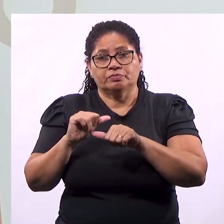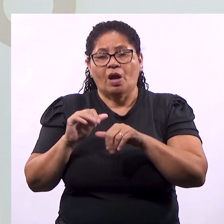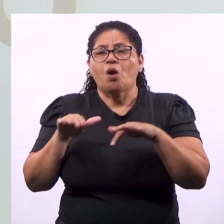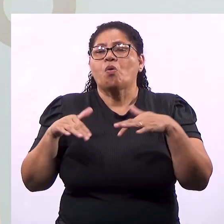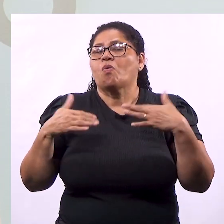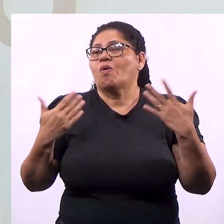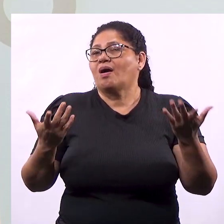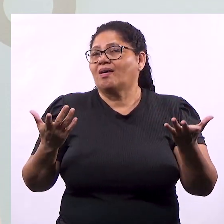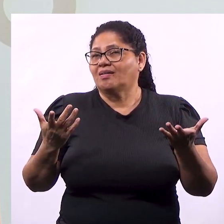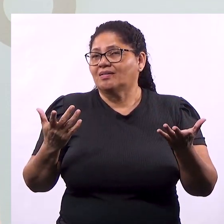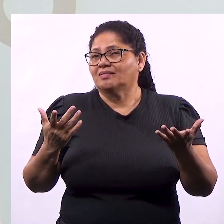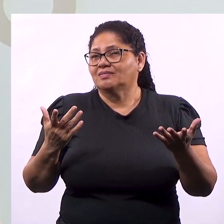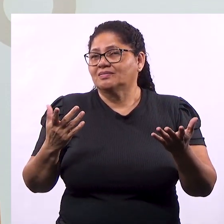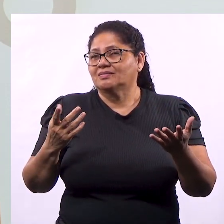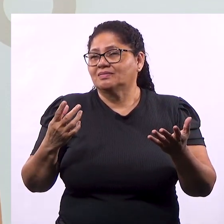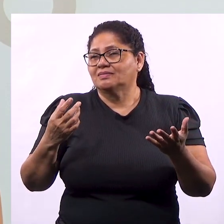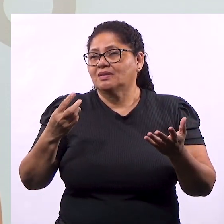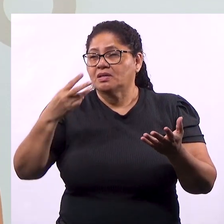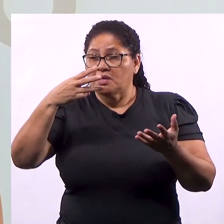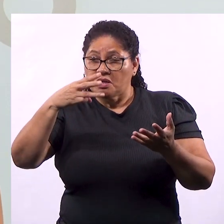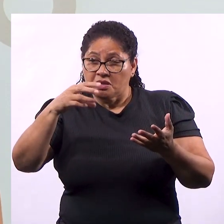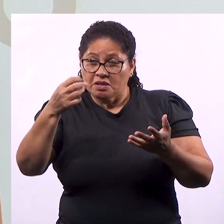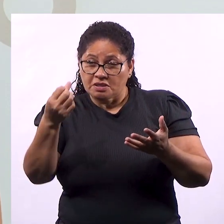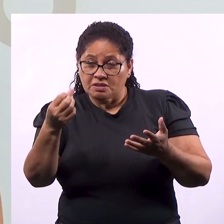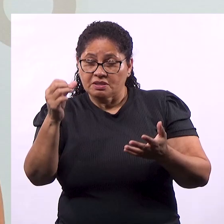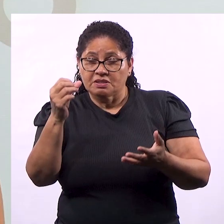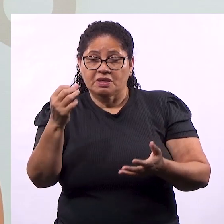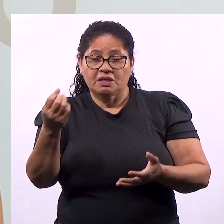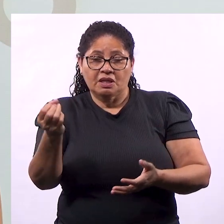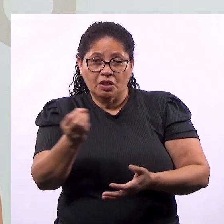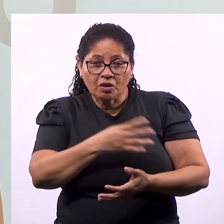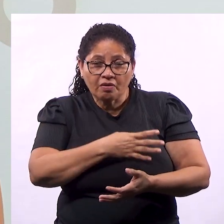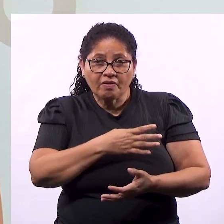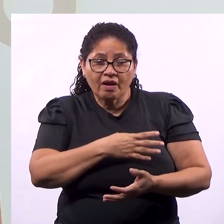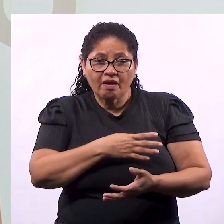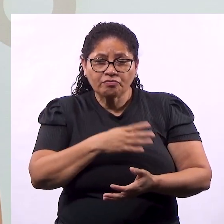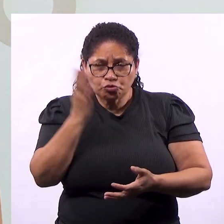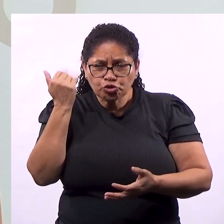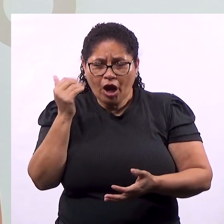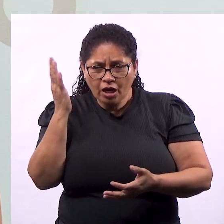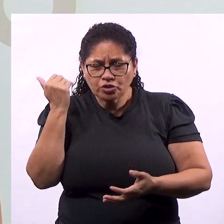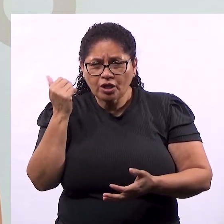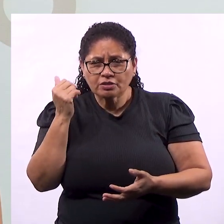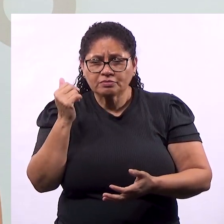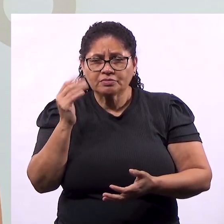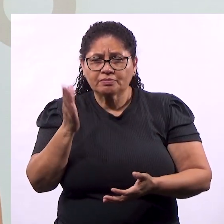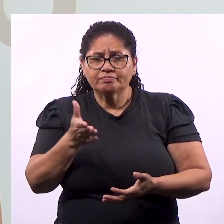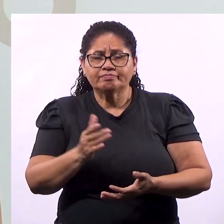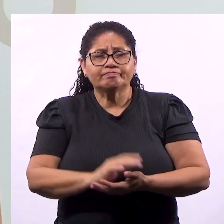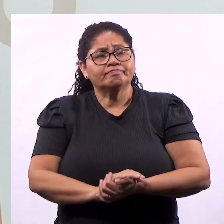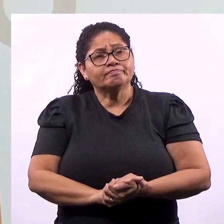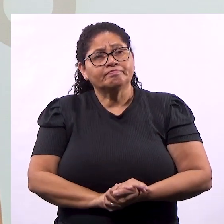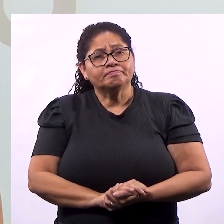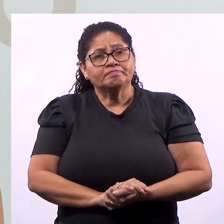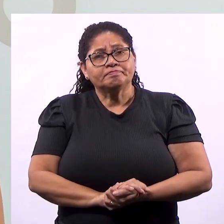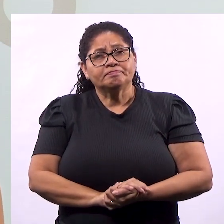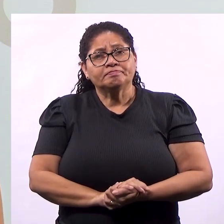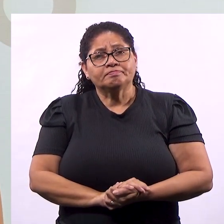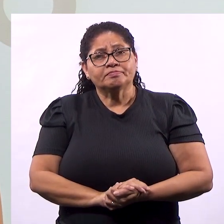Qual é a gente já falou 360 renovar você já sabia da renovável já bom